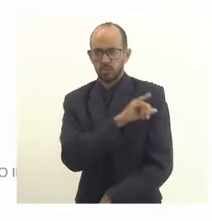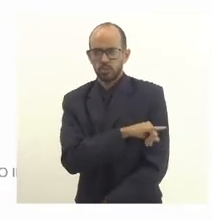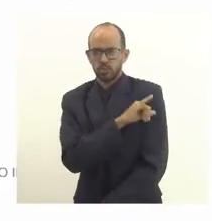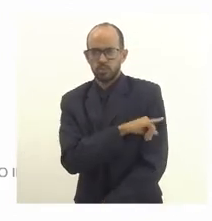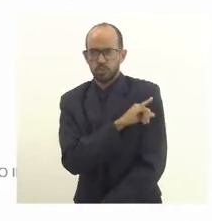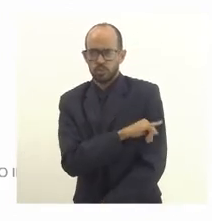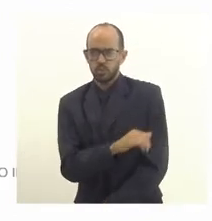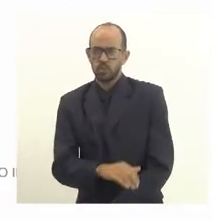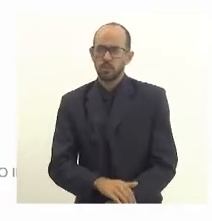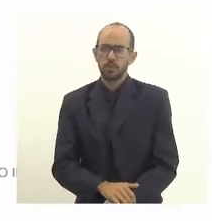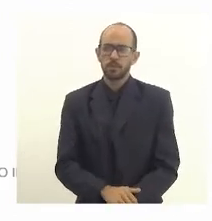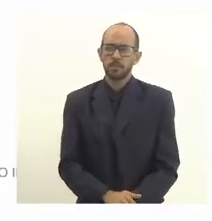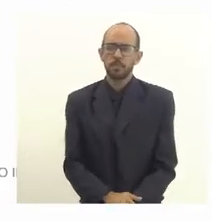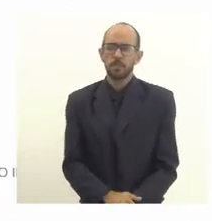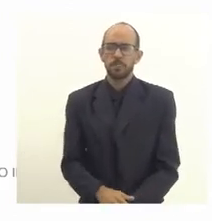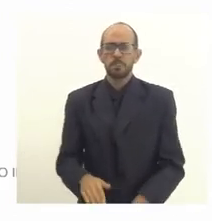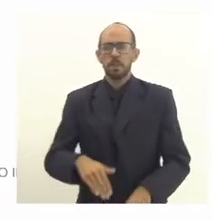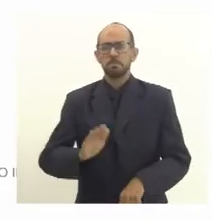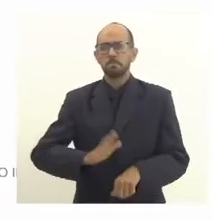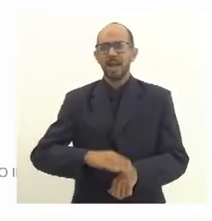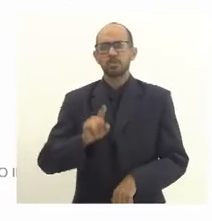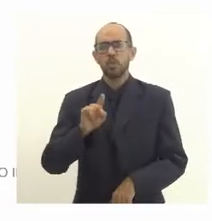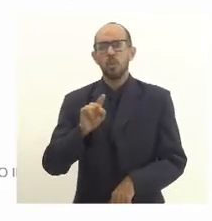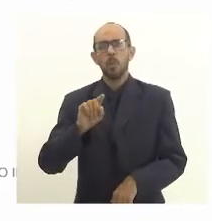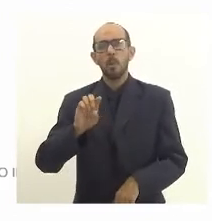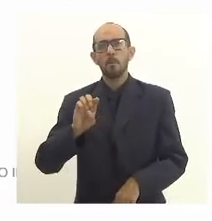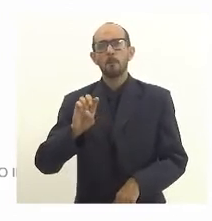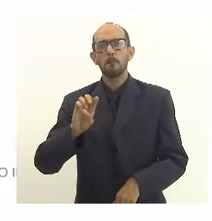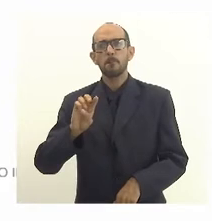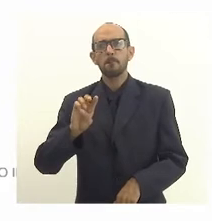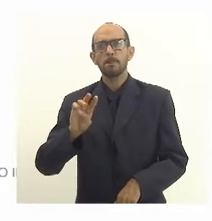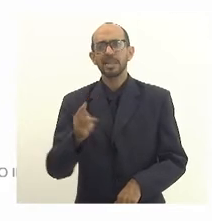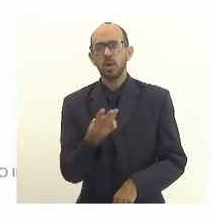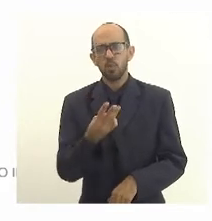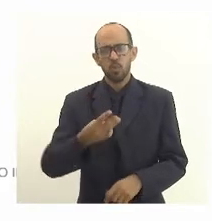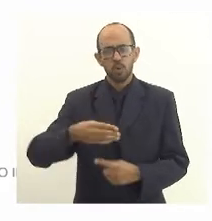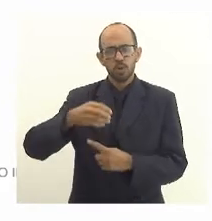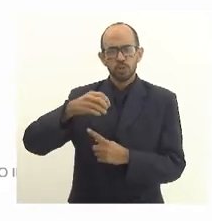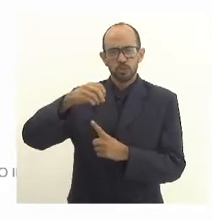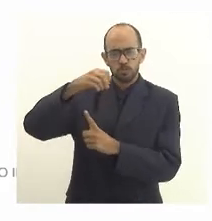do estado do Rio. Temos mais de 1 bilhão de postes instalados, significa que temos